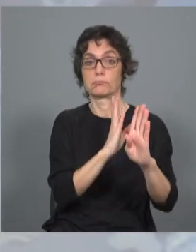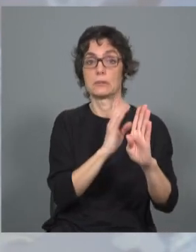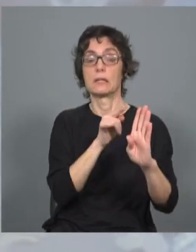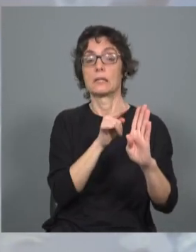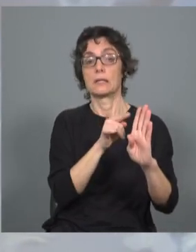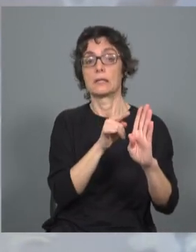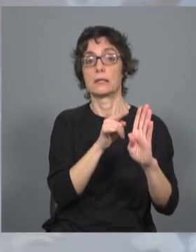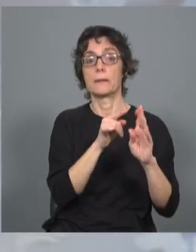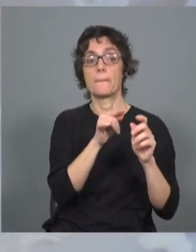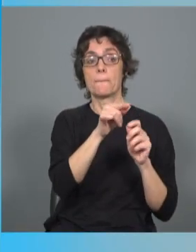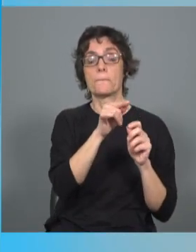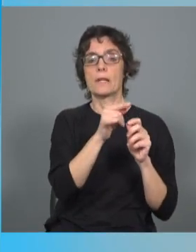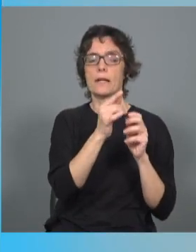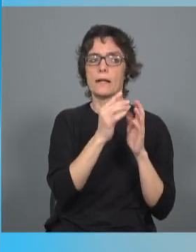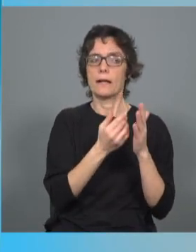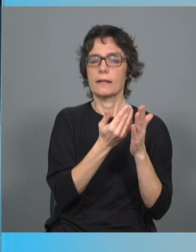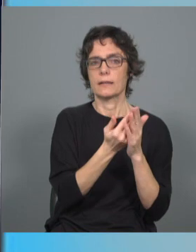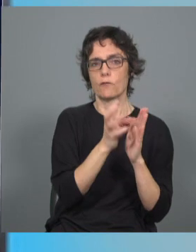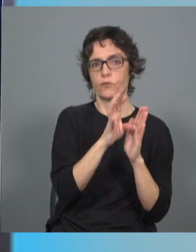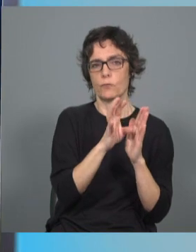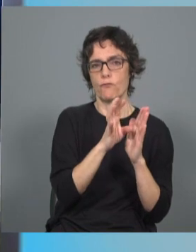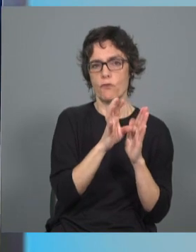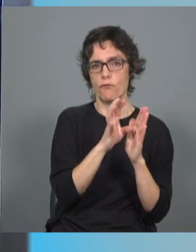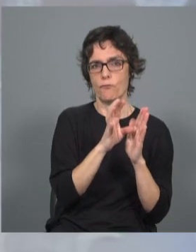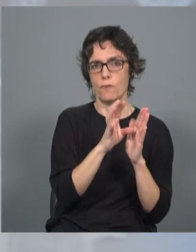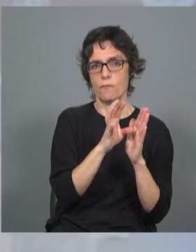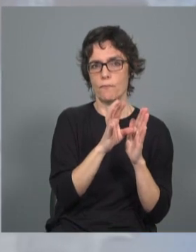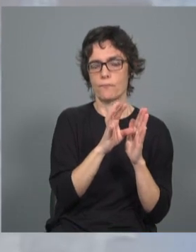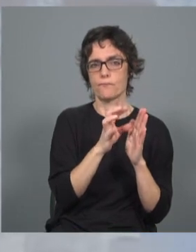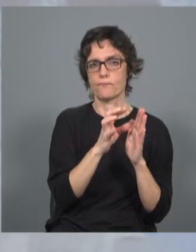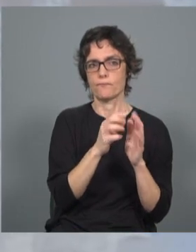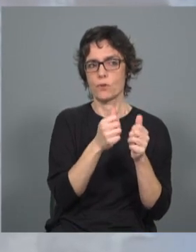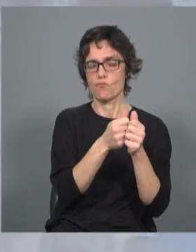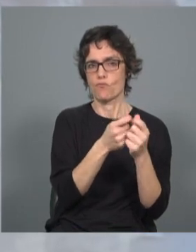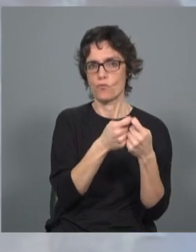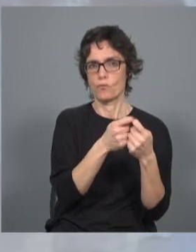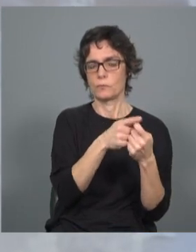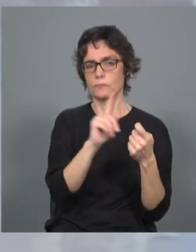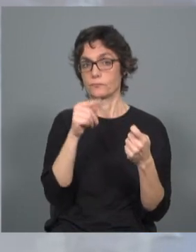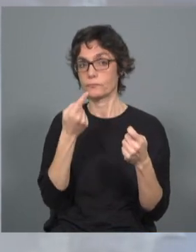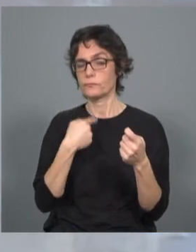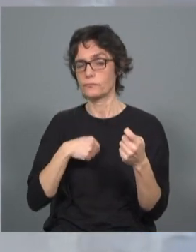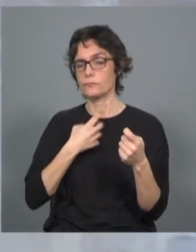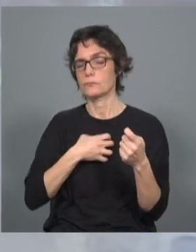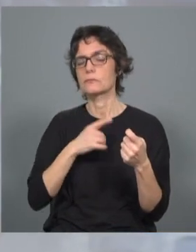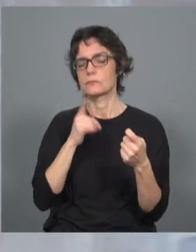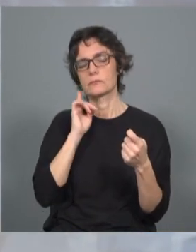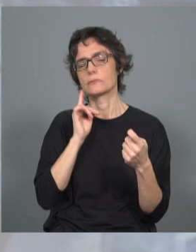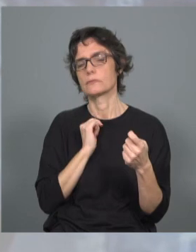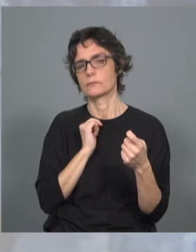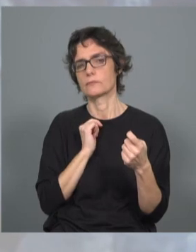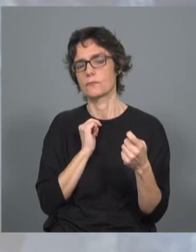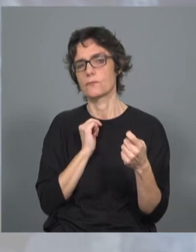capela distribuir a comunhão. Pronto, e de facto, para mim na altura foi muito importante, já no processo de discernimento com o padre Zé